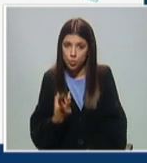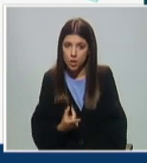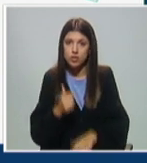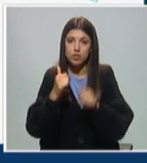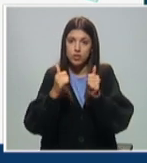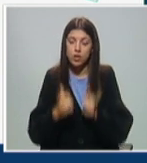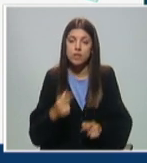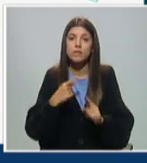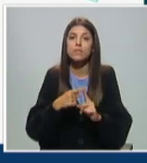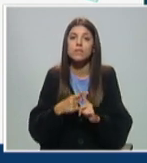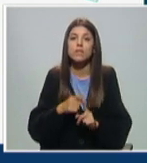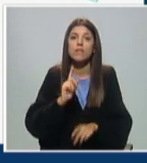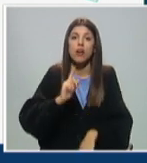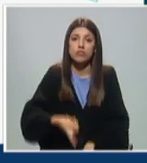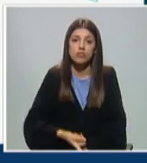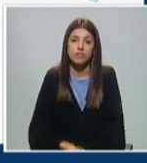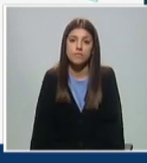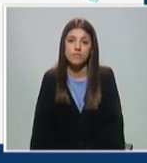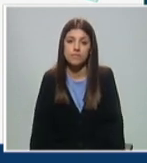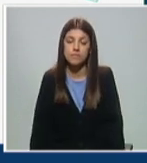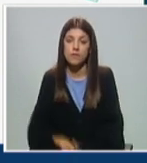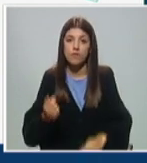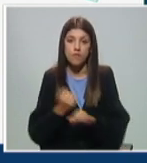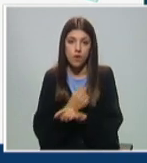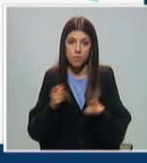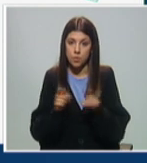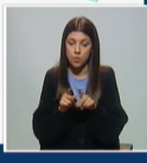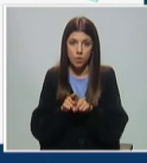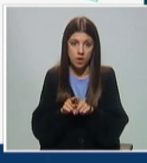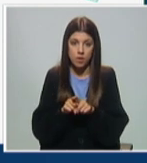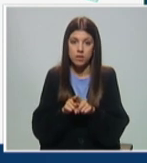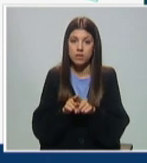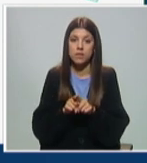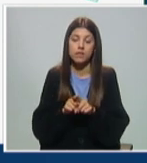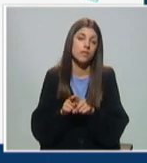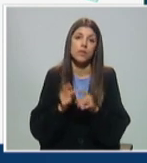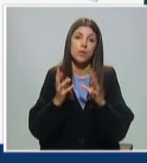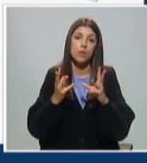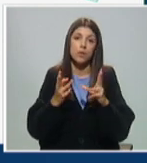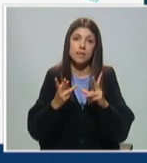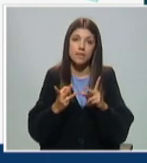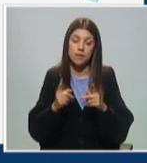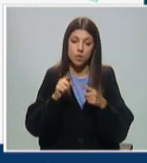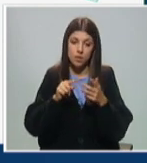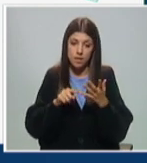tiveram positiva no teste. Vou utilizar a mesma fórmula. Mais funções, contar se.